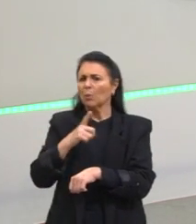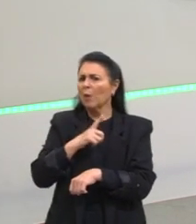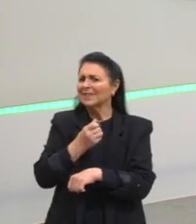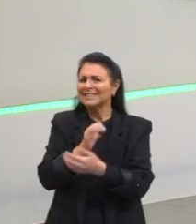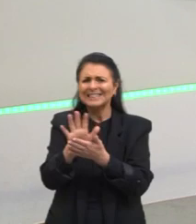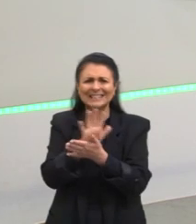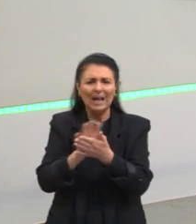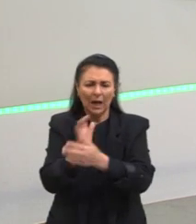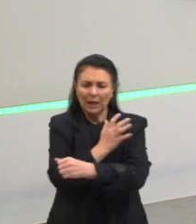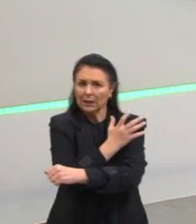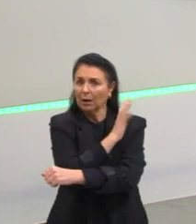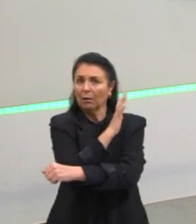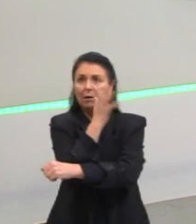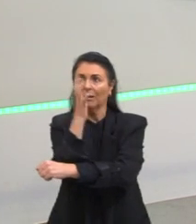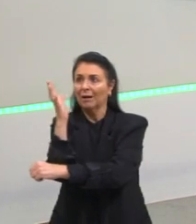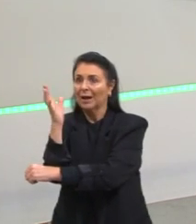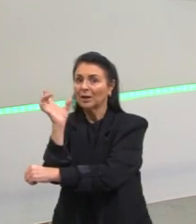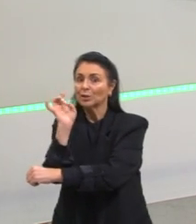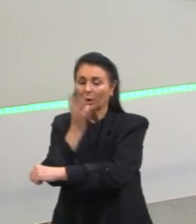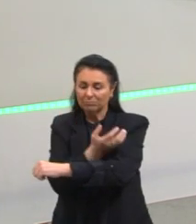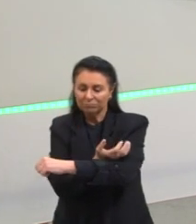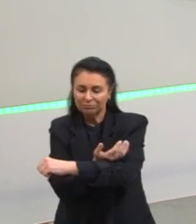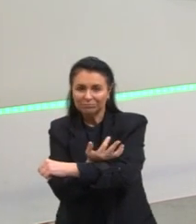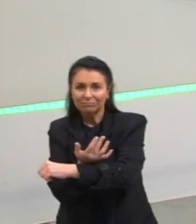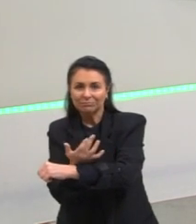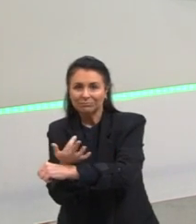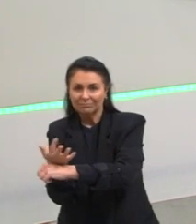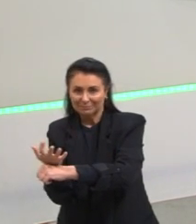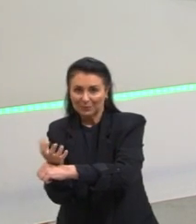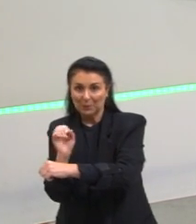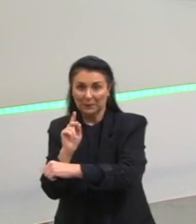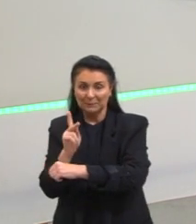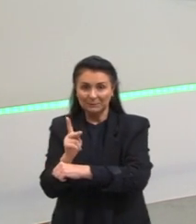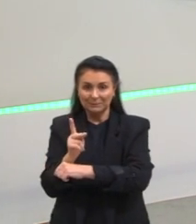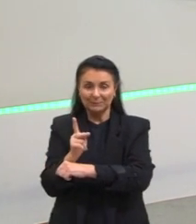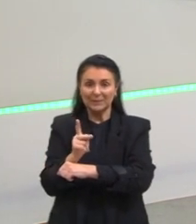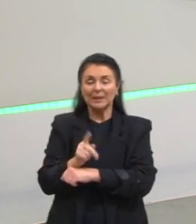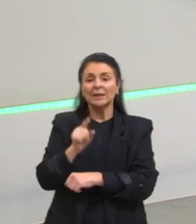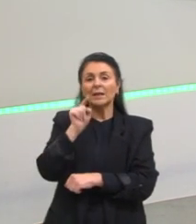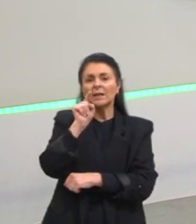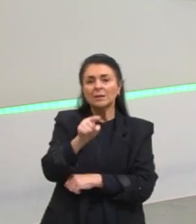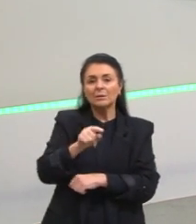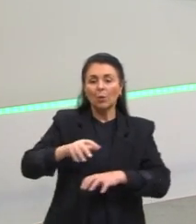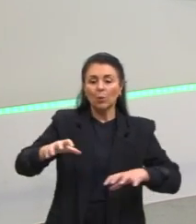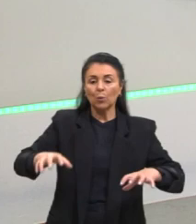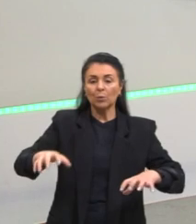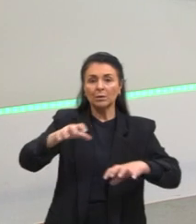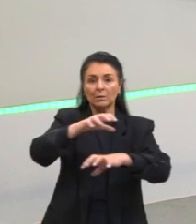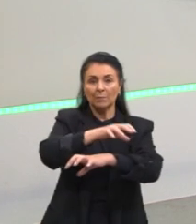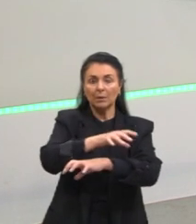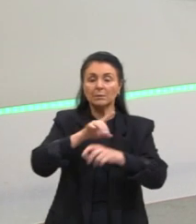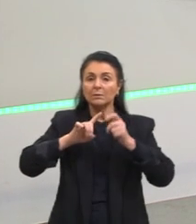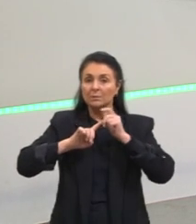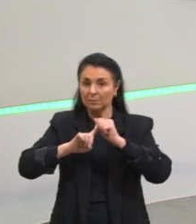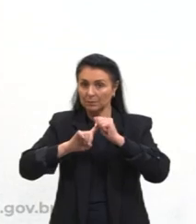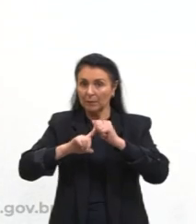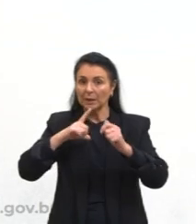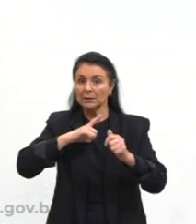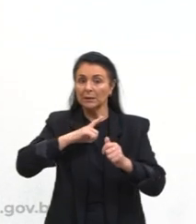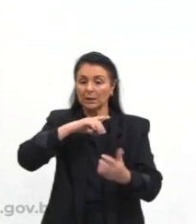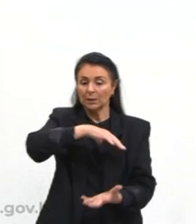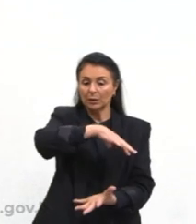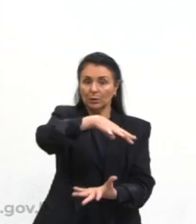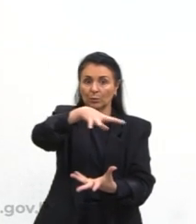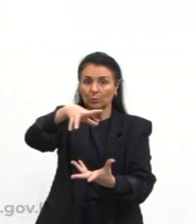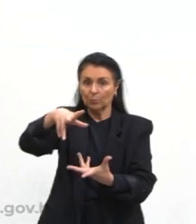árvore ele tá só grama graminha tá meninos e meninas é isso que são os biomas principais que a gente tem E